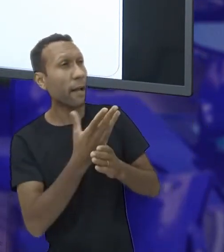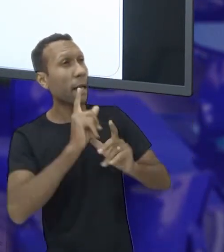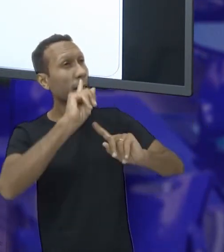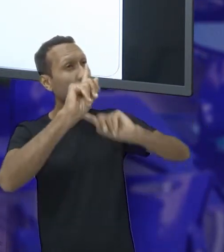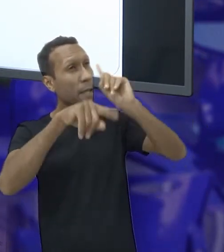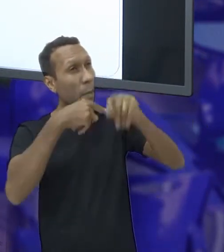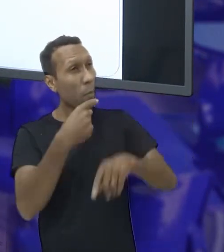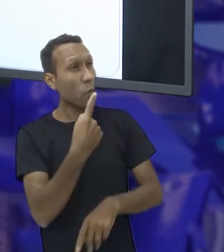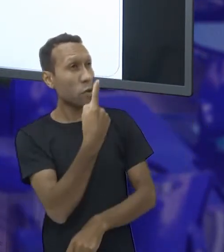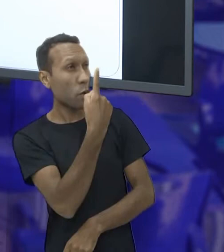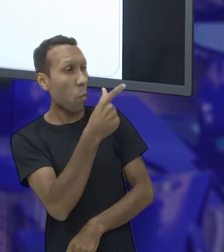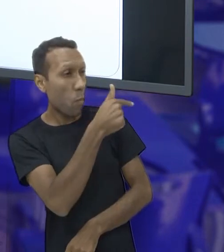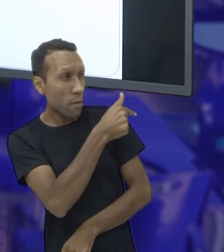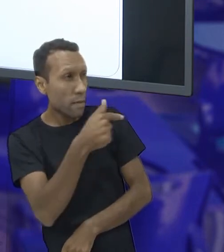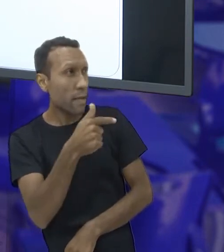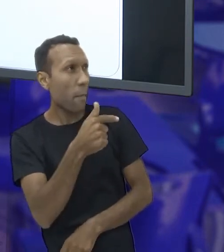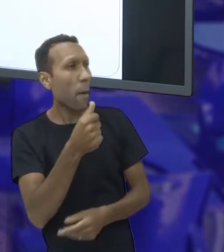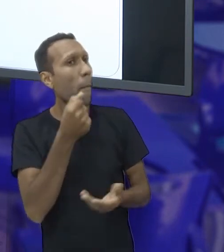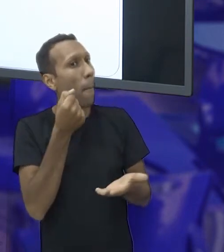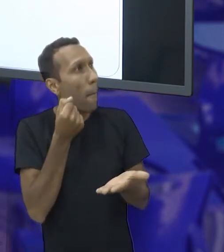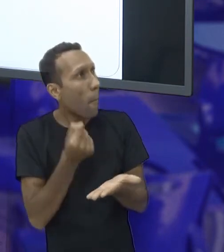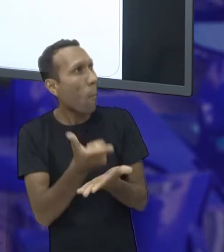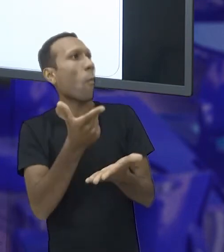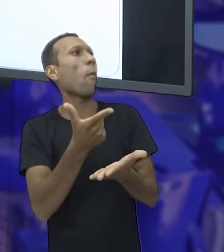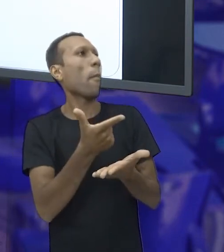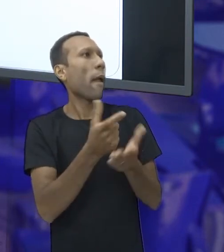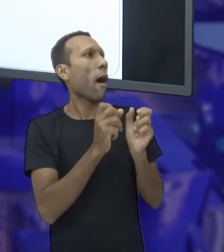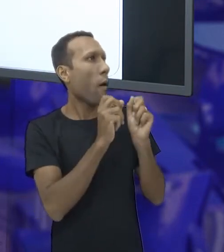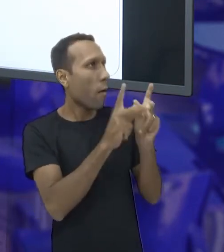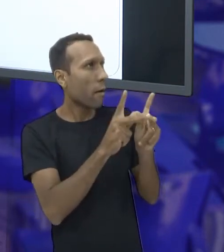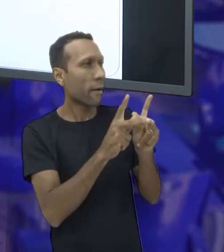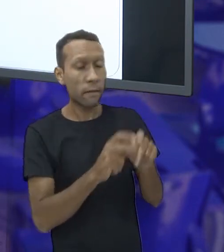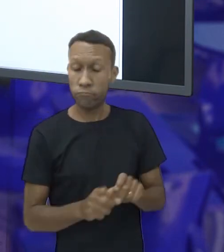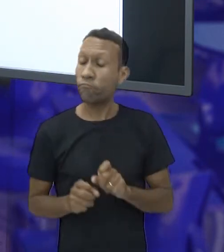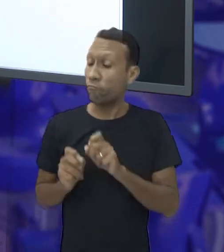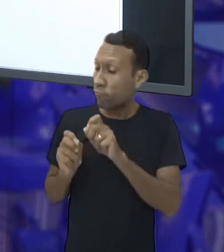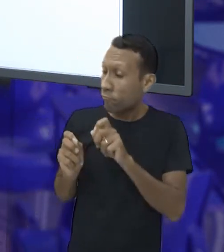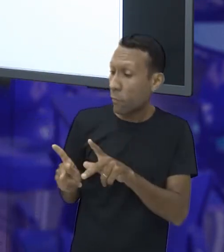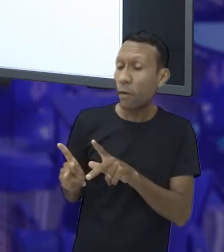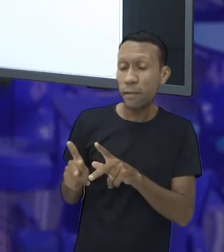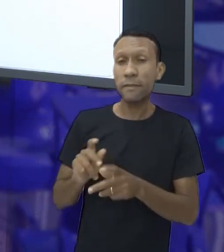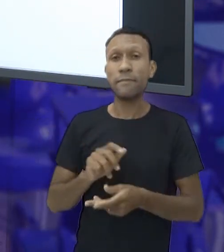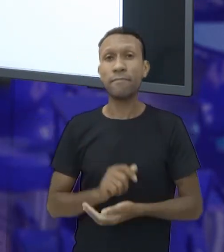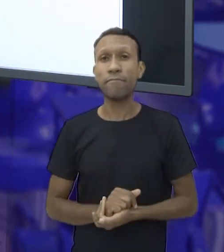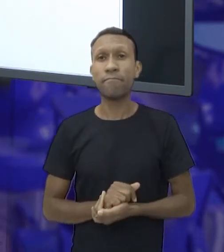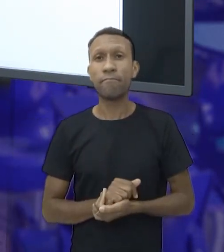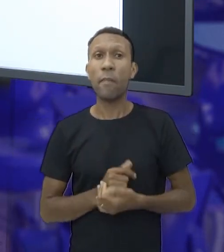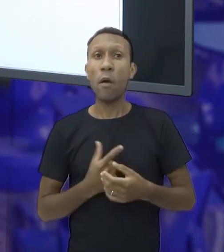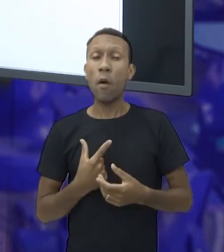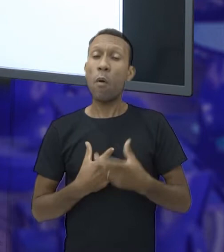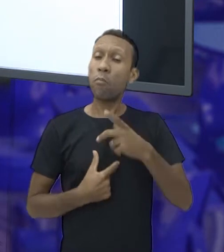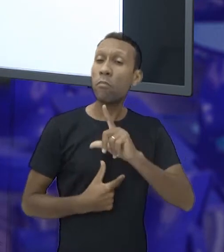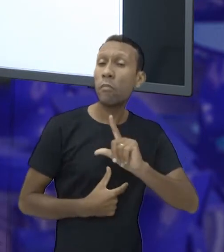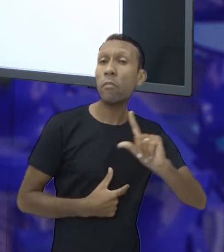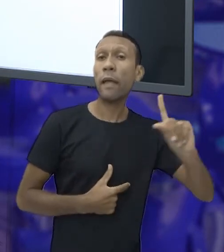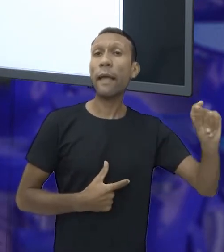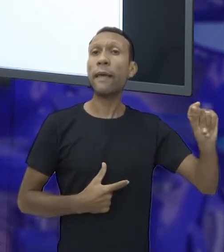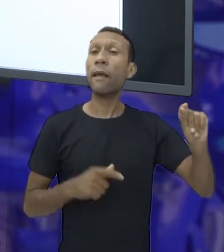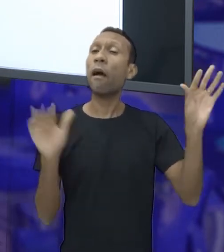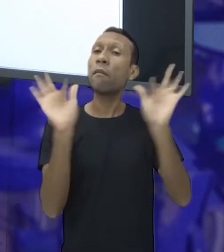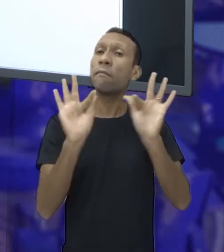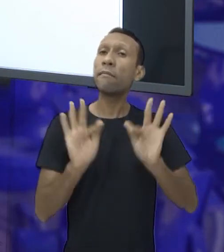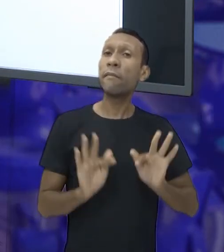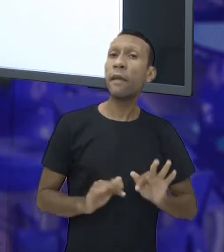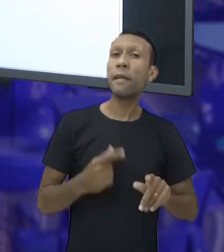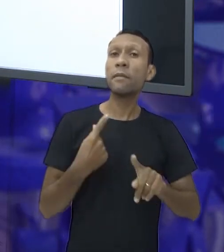semanas o senhor vem aqui na nossa concessionária pegar o seu carro e só começa a pagar depois que o senhor pegar. O cara sairia satisfeito, porque o